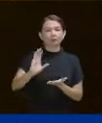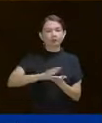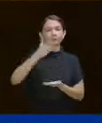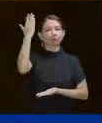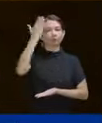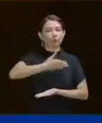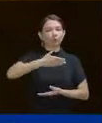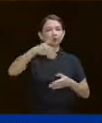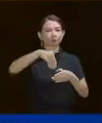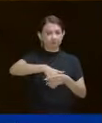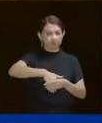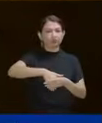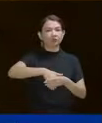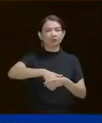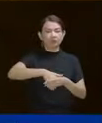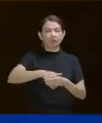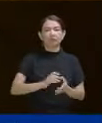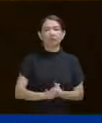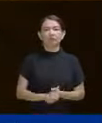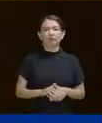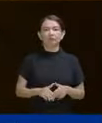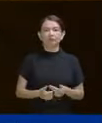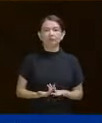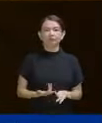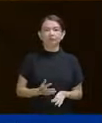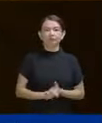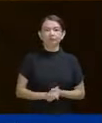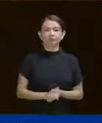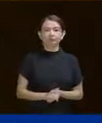contas eleitorais, na qual